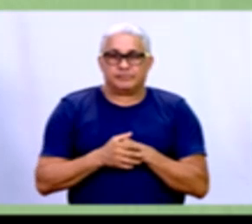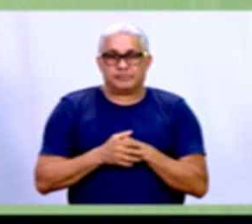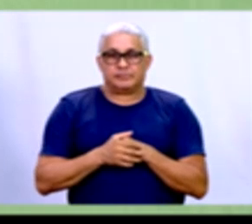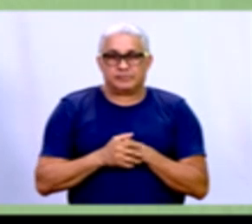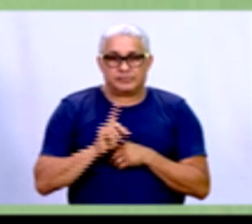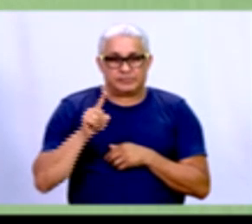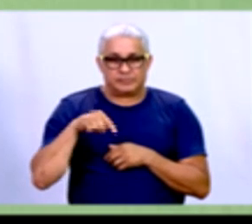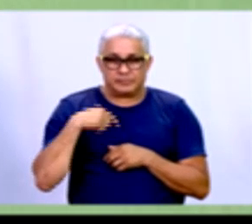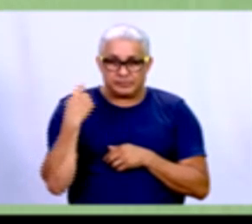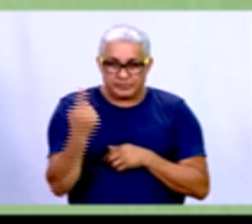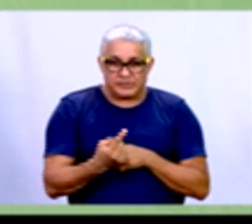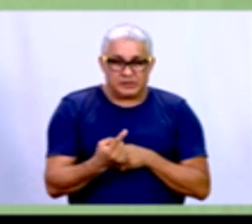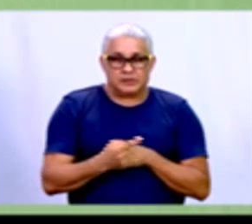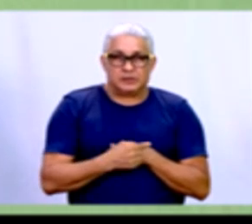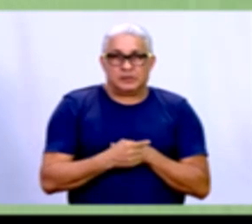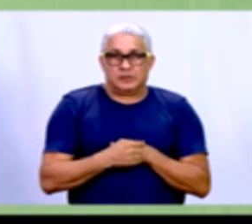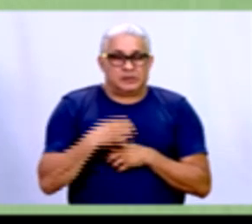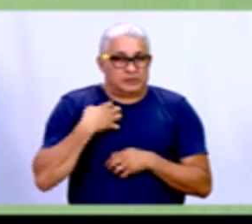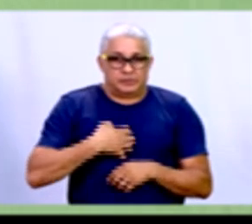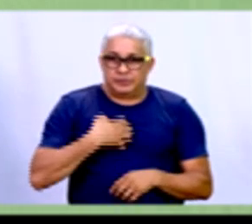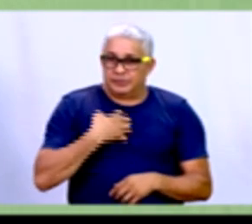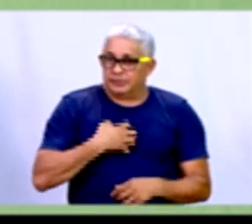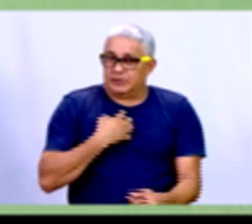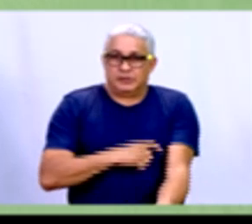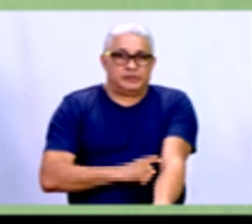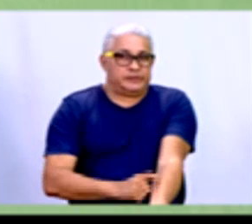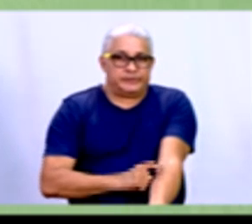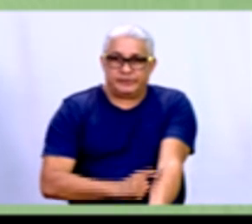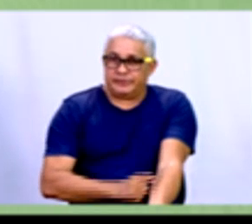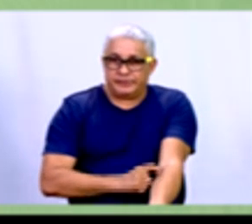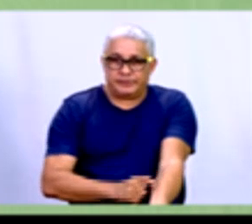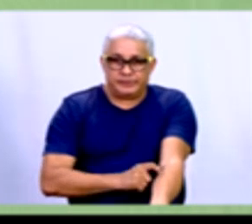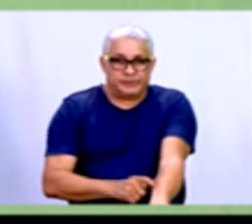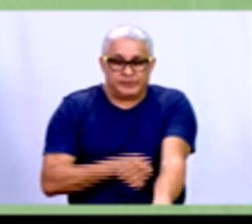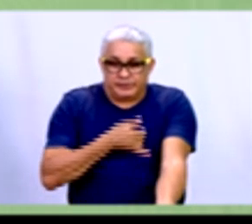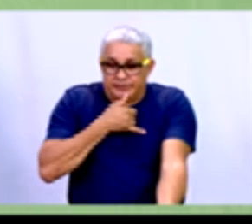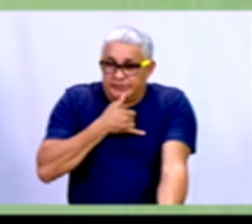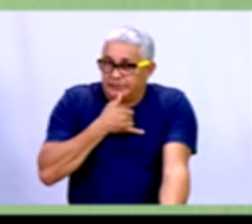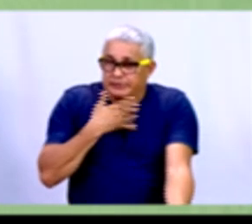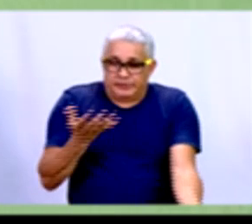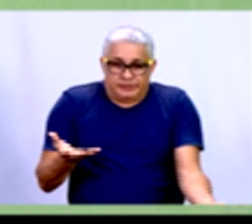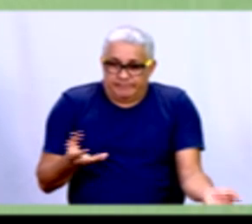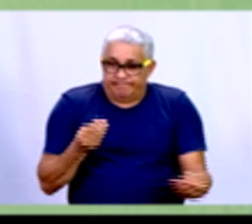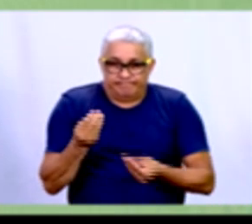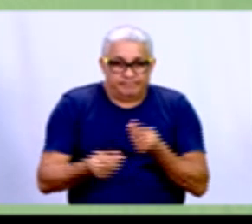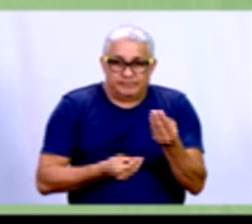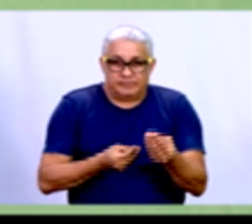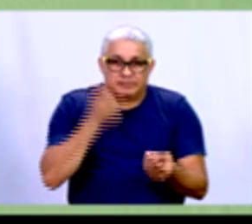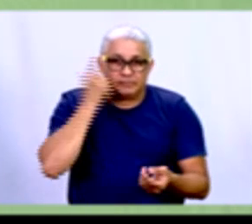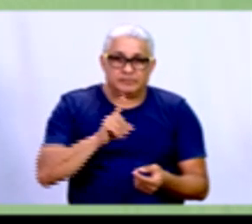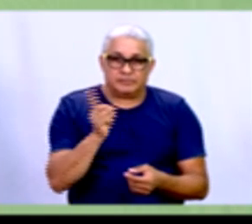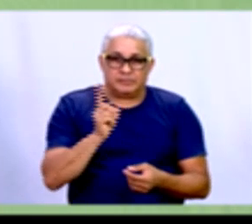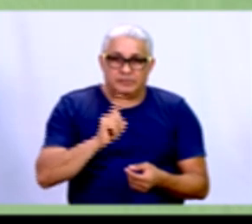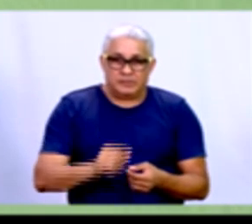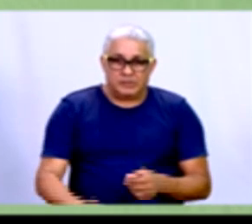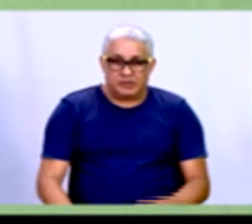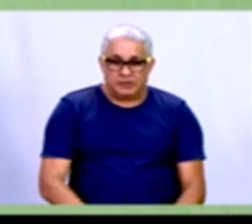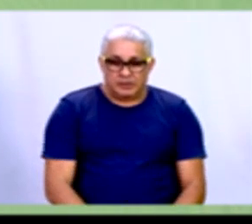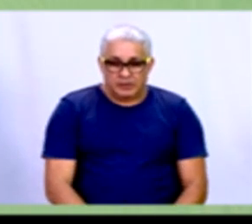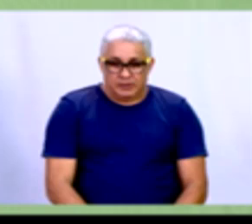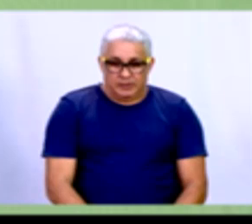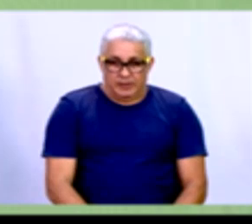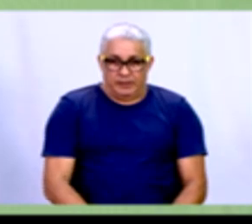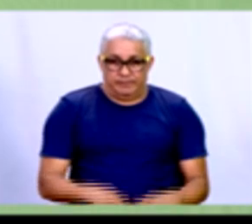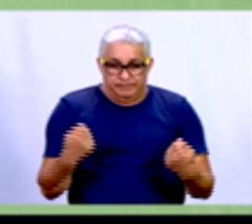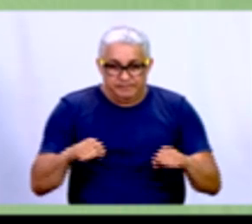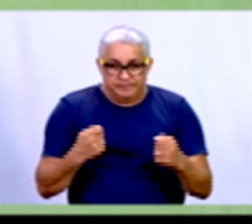Ficamos insatisfeitos, estressados e nos sentimos incapazes de fazer aquela tarefa. A gente acaba precisando de mais